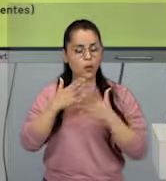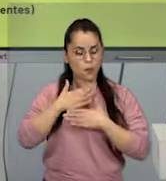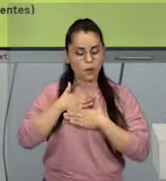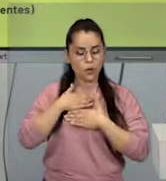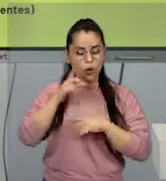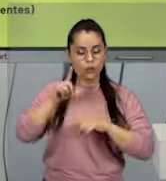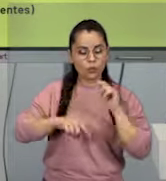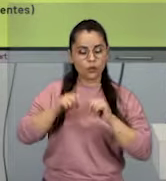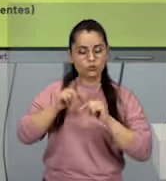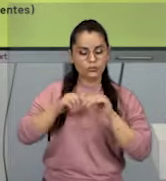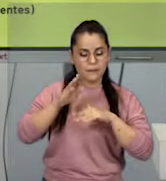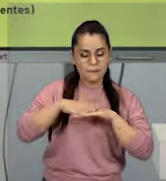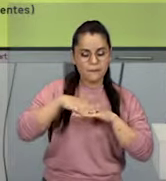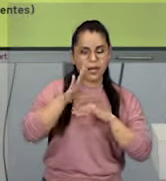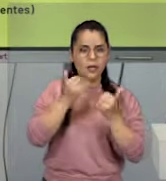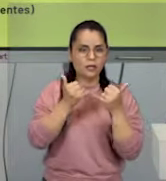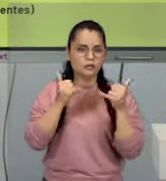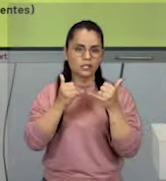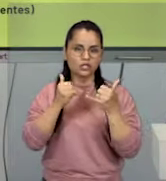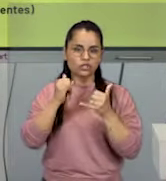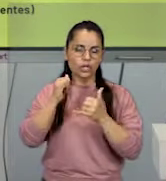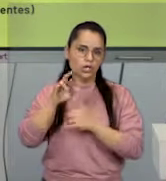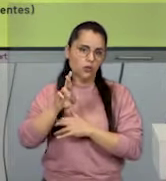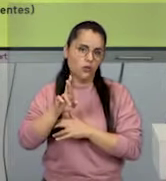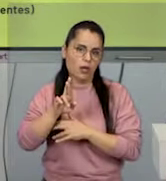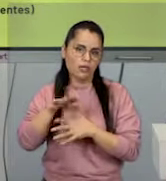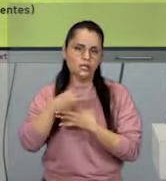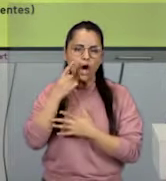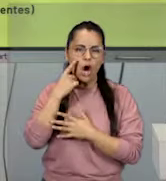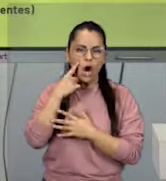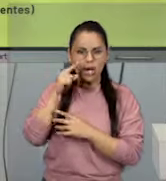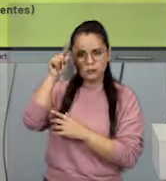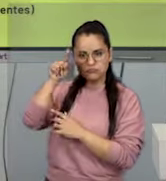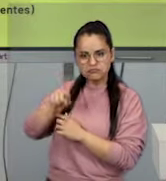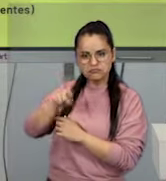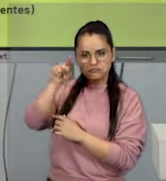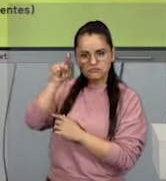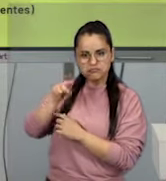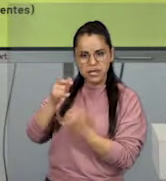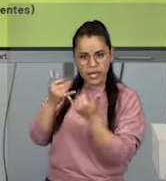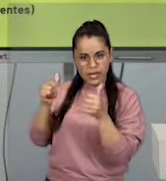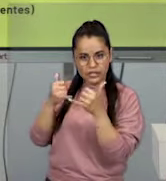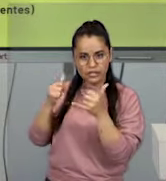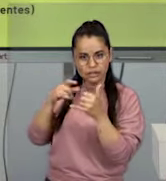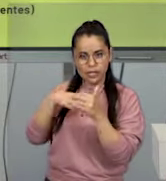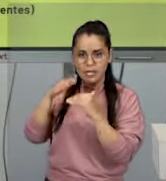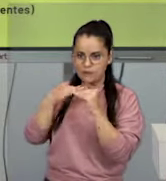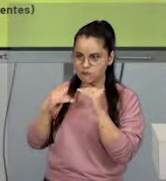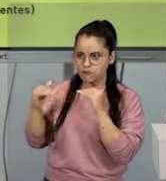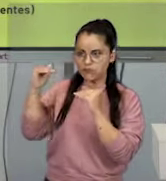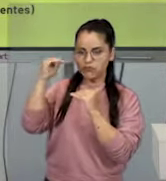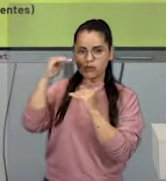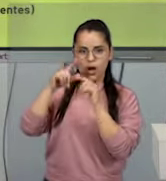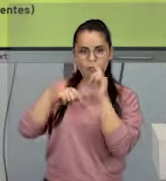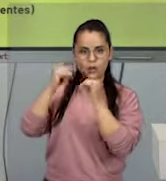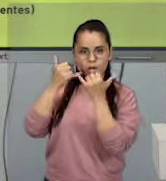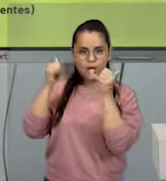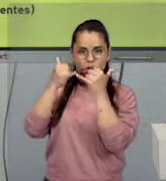meu produto ele tem mais energia que o reagente se você olhar aqui no eixo da energia o meu produto tem mais além disso quem a gente